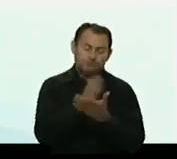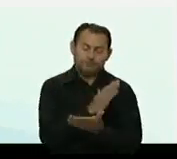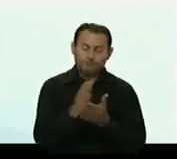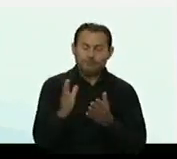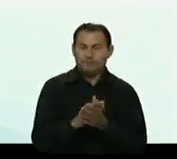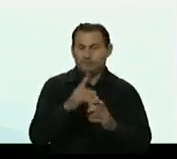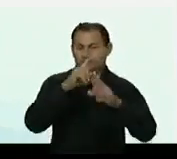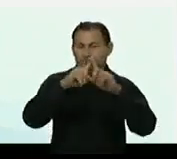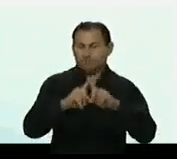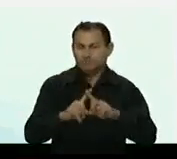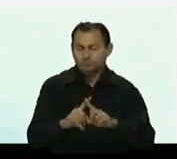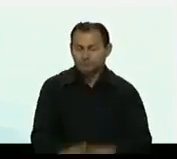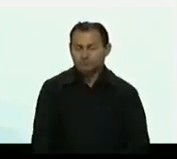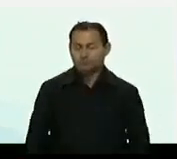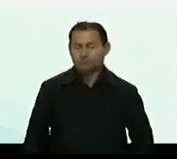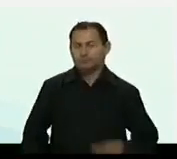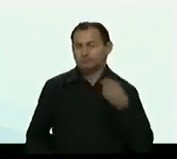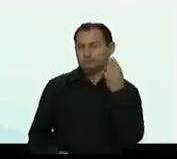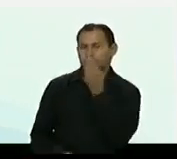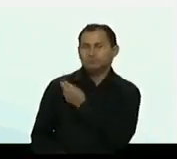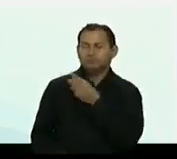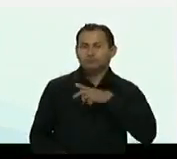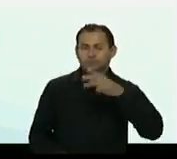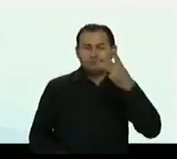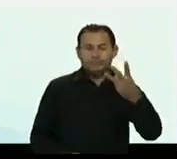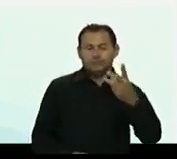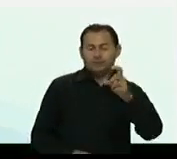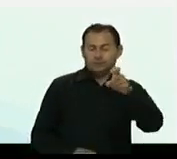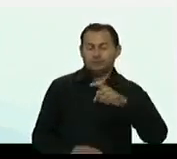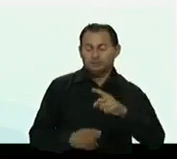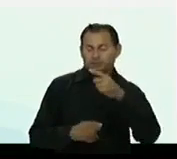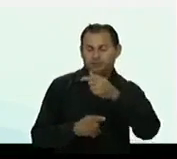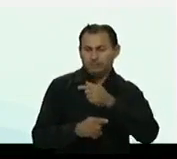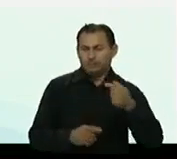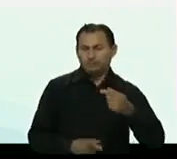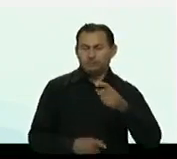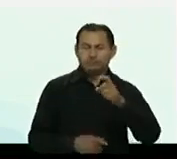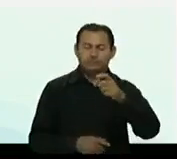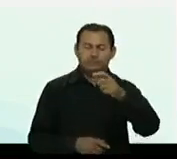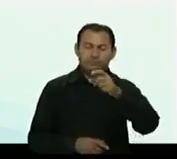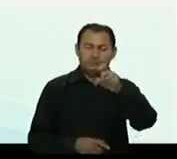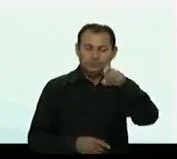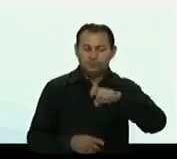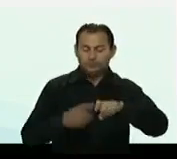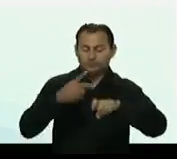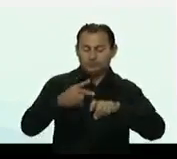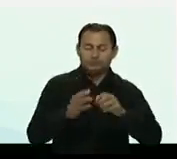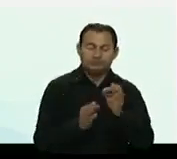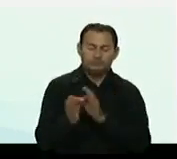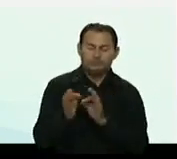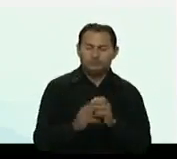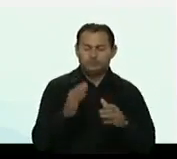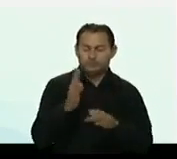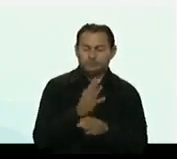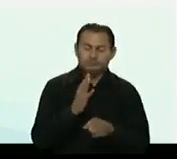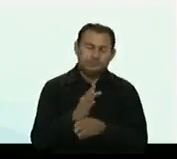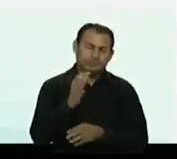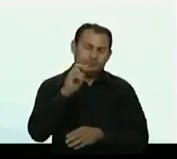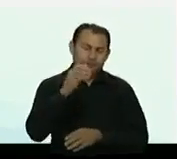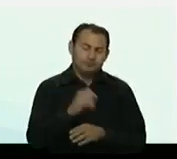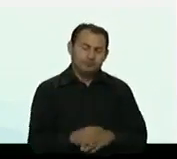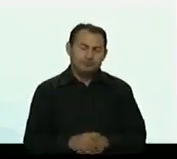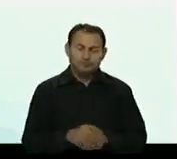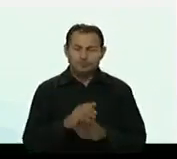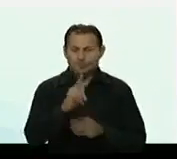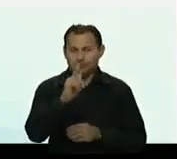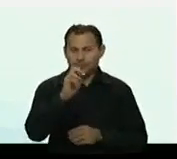da multiplicação, nós teremos 30x menos x ao quadrado. Organizando aqui a resposta em função